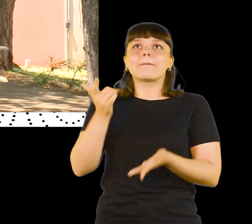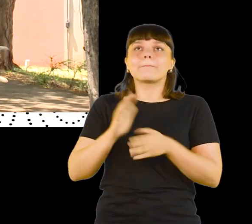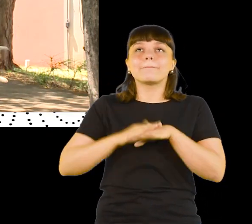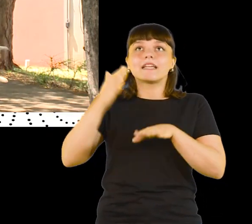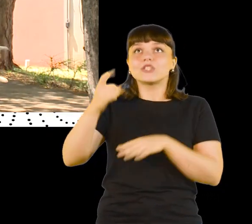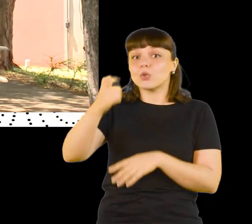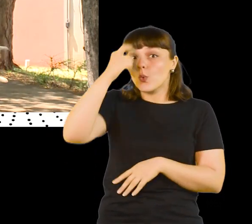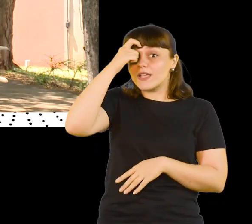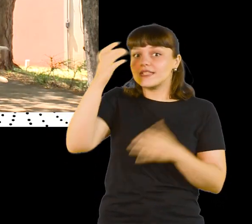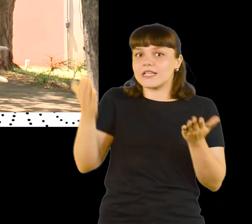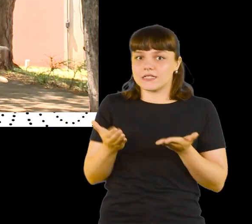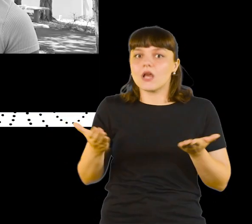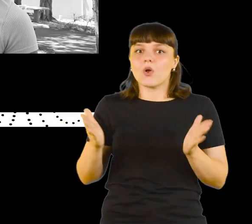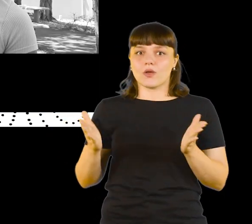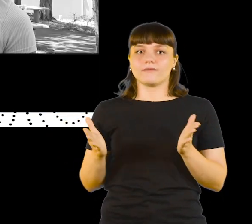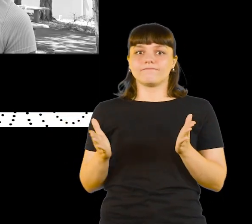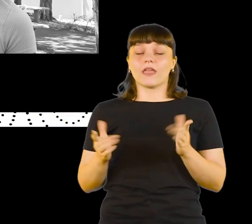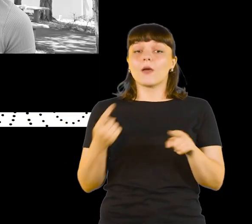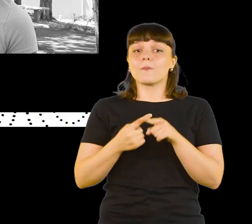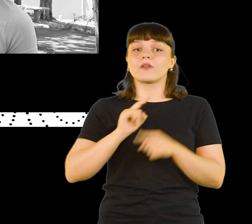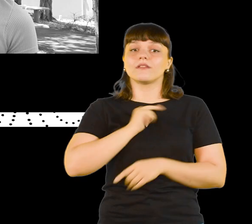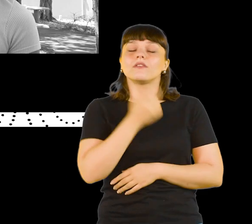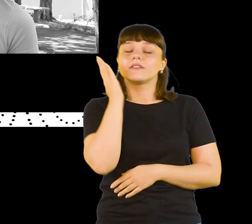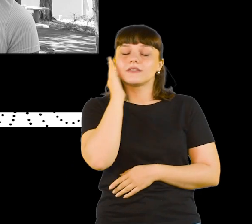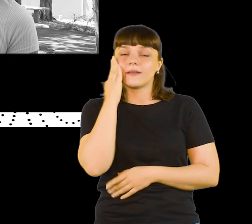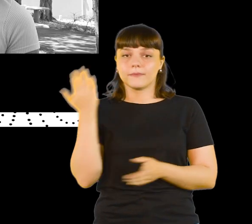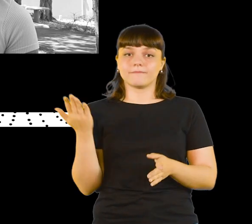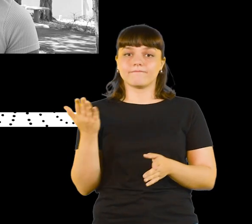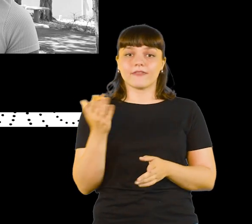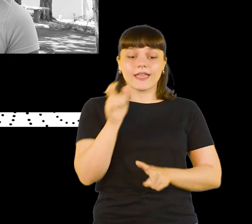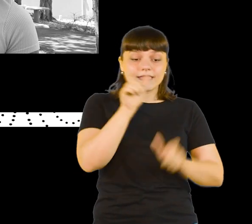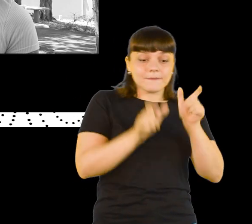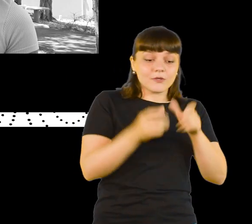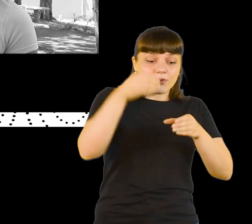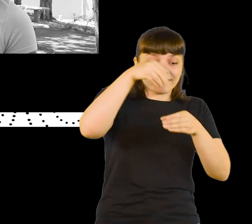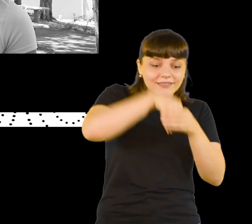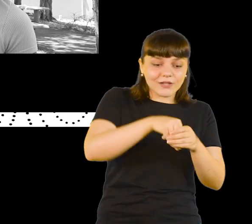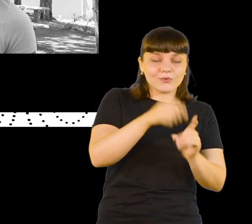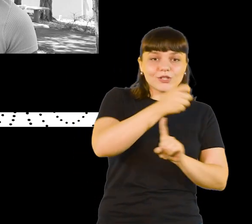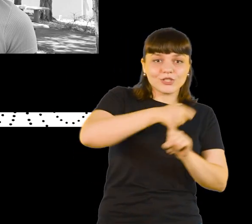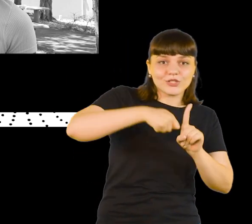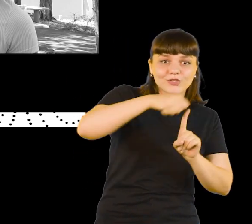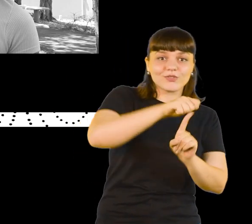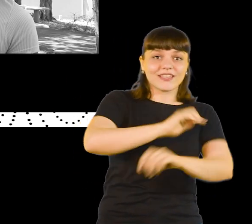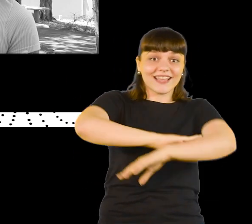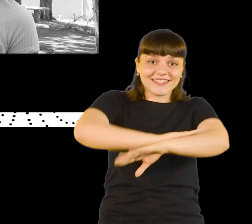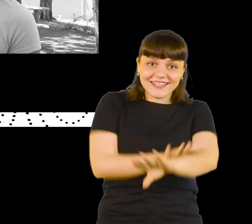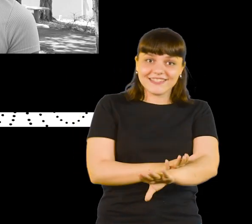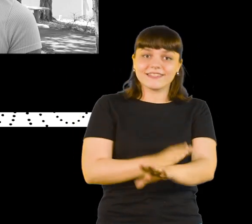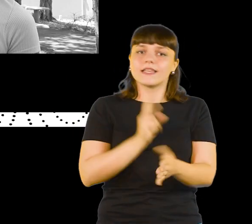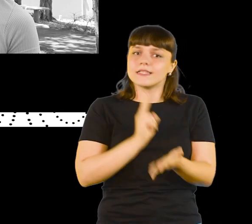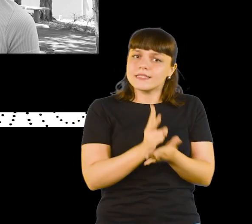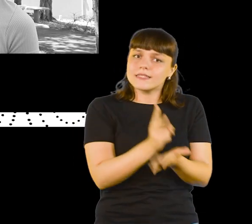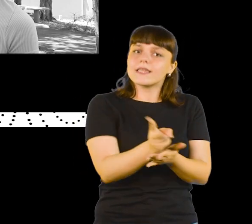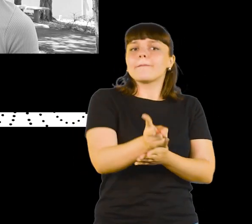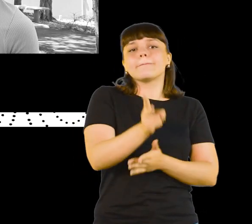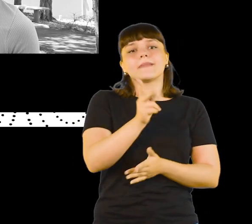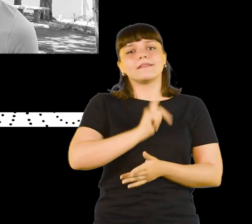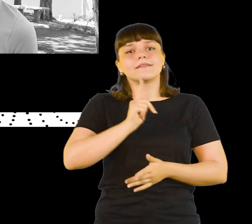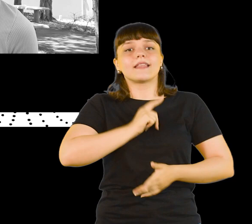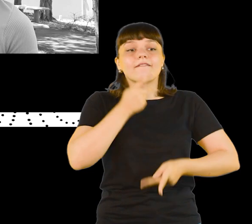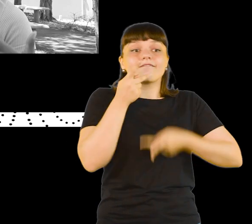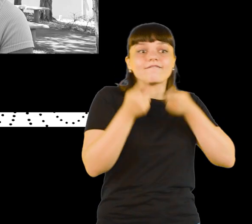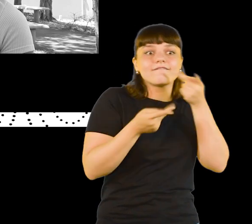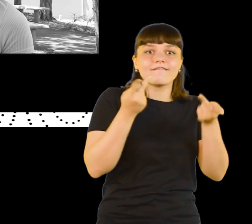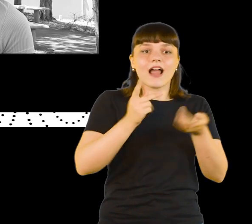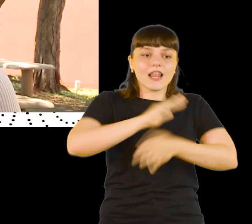mais noção e proporção, assim. Porque a gente sabe que todo mundo, estando nessa sociedade estruturalmente racista, todo mundo traz consigo alguma coisa